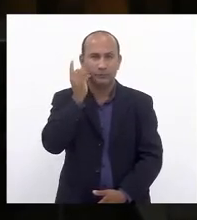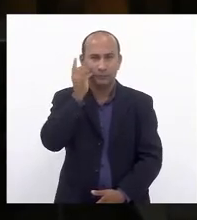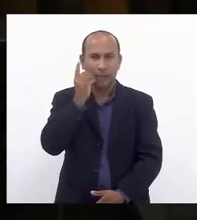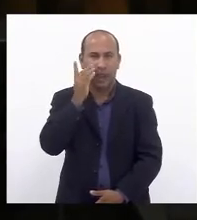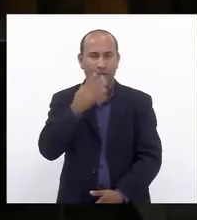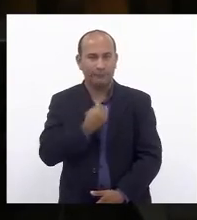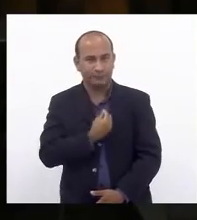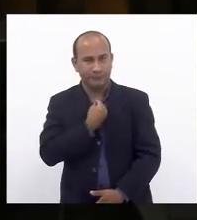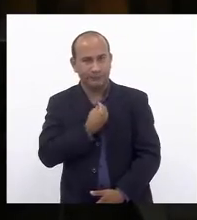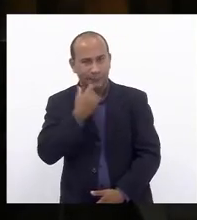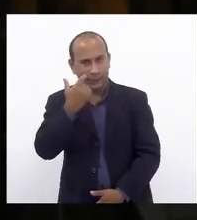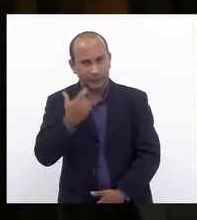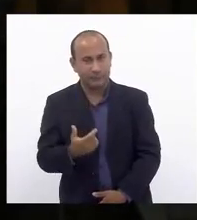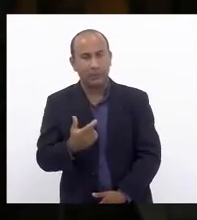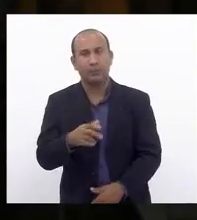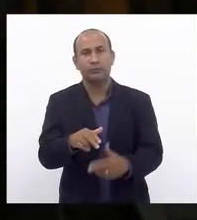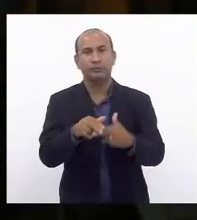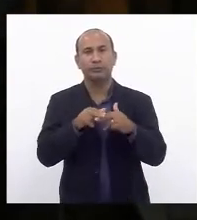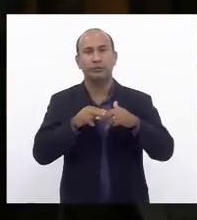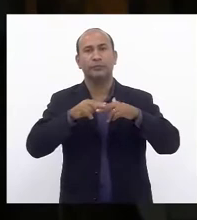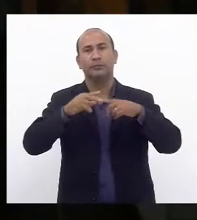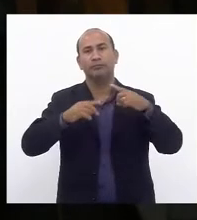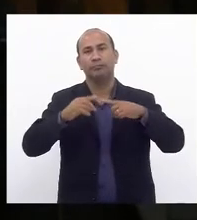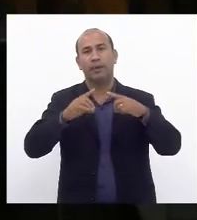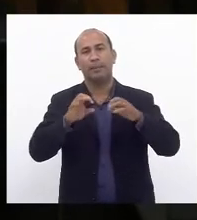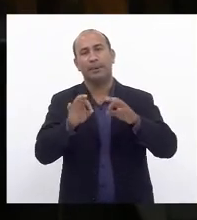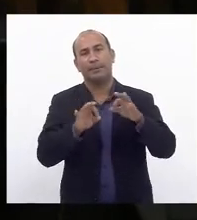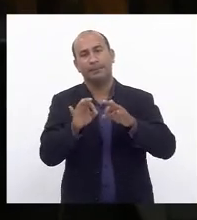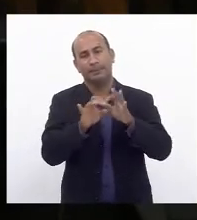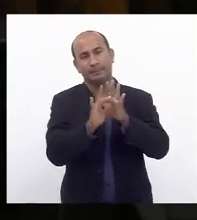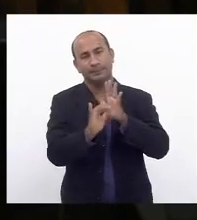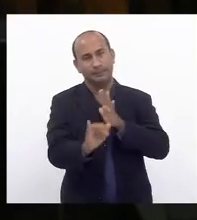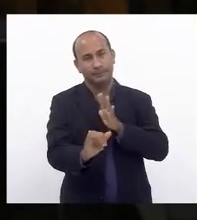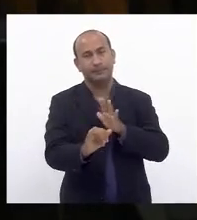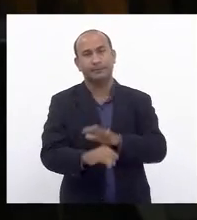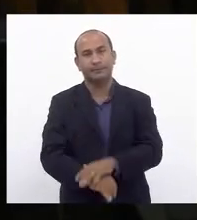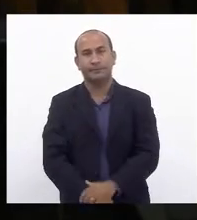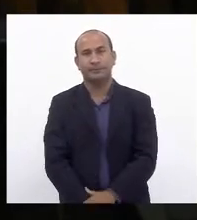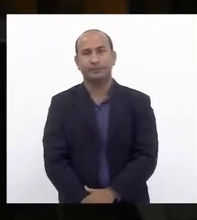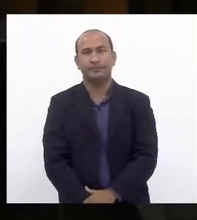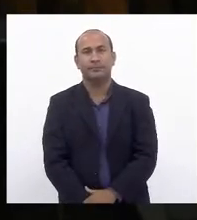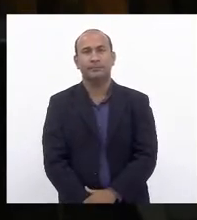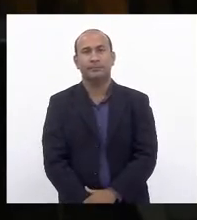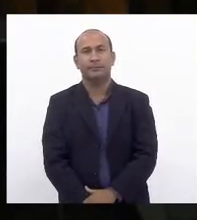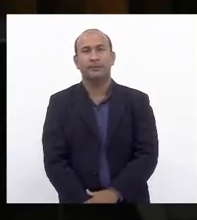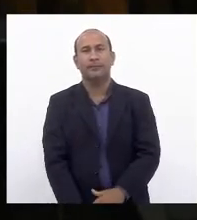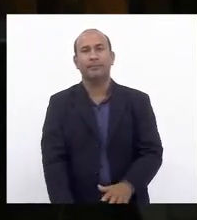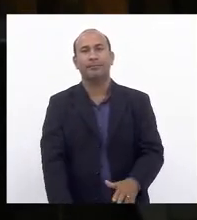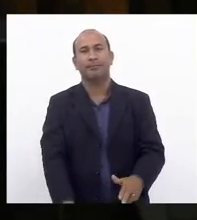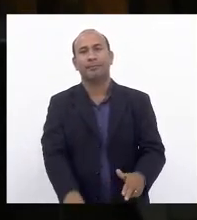estou aqui para discutir o projeto de lei de autoria do